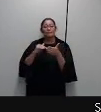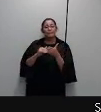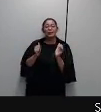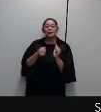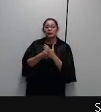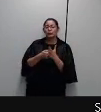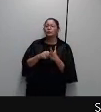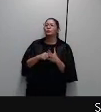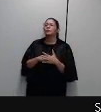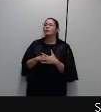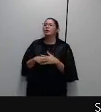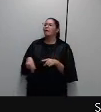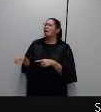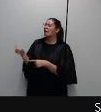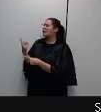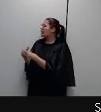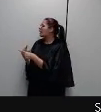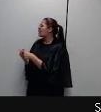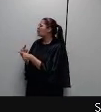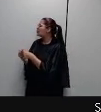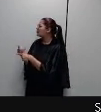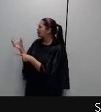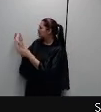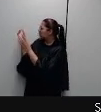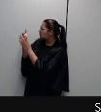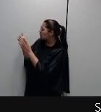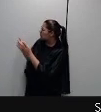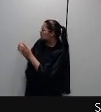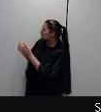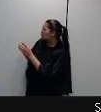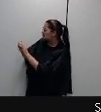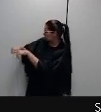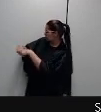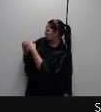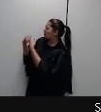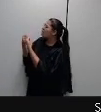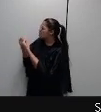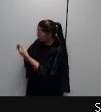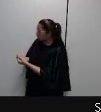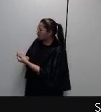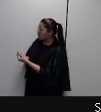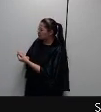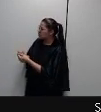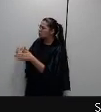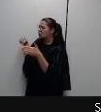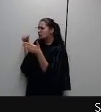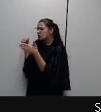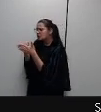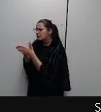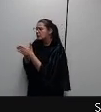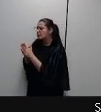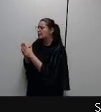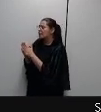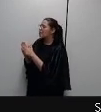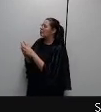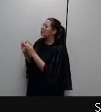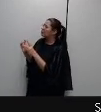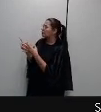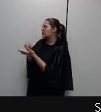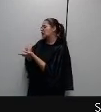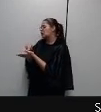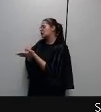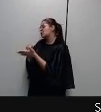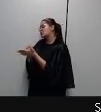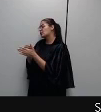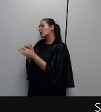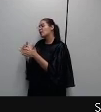porque eu nada a forma como tá parece que eu já estou afirmando que tá tá firme sem Impacto quando na verdade é a sua Sete que é perto